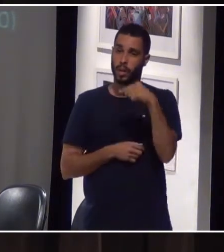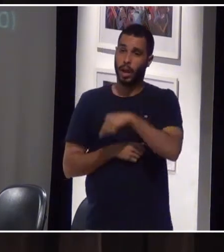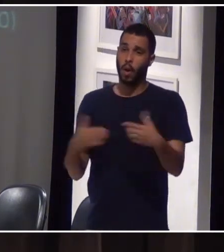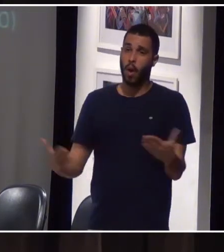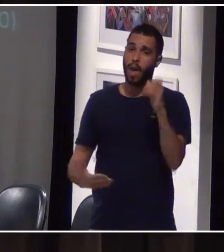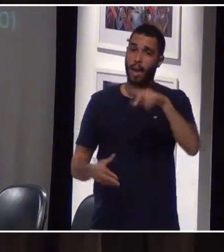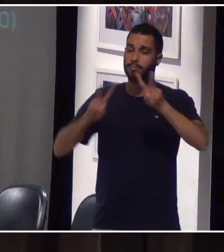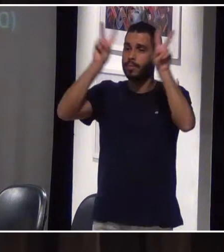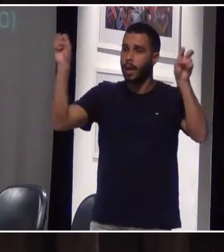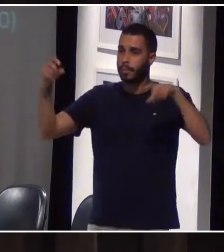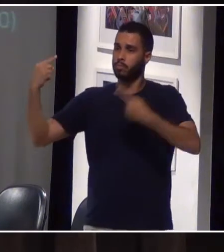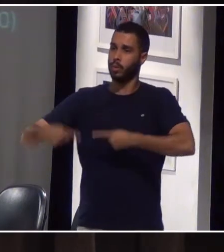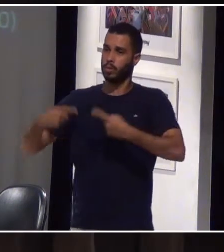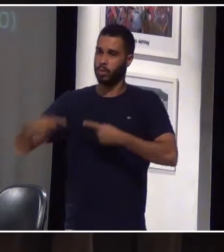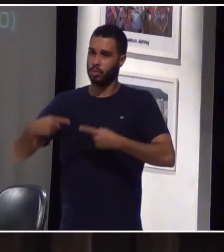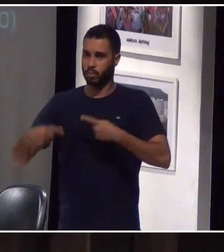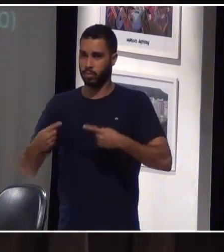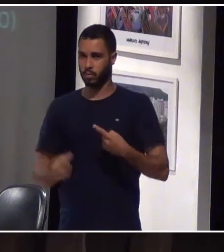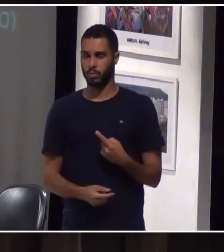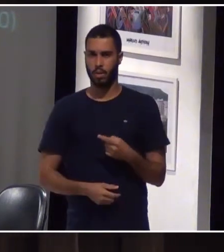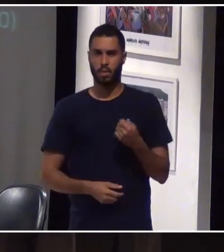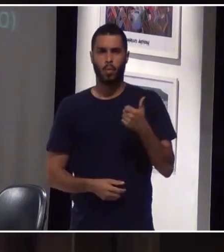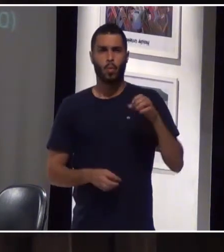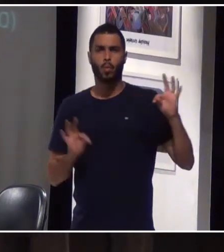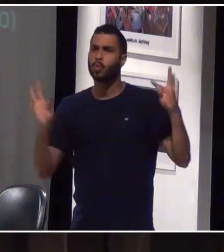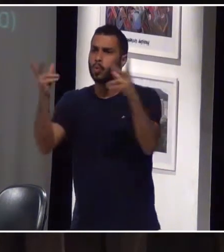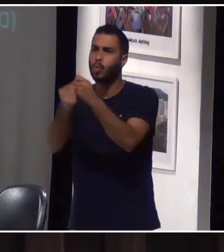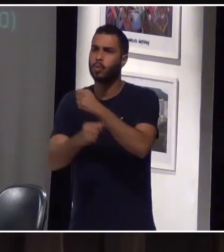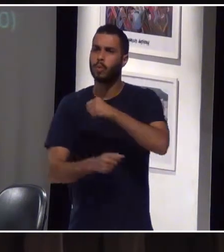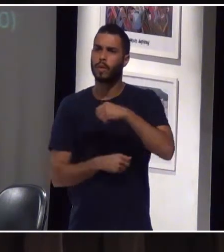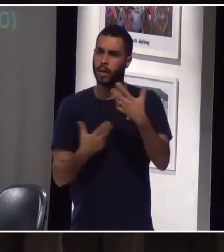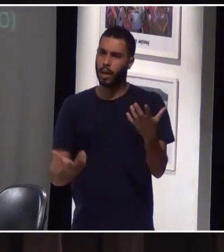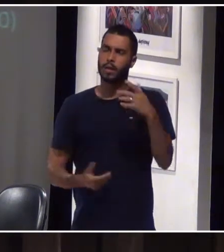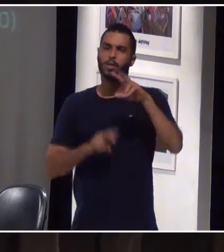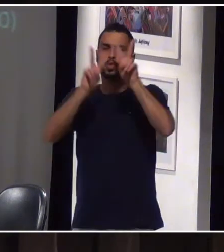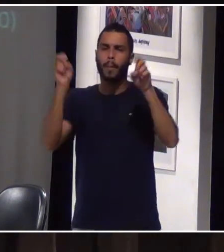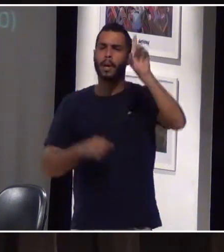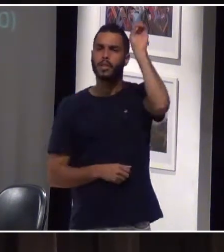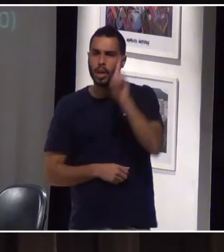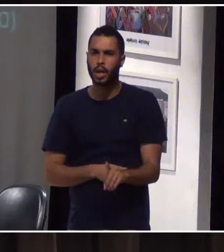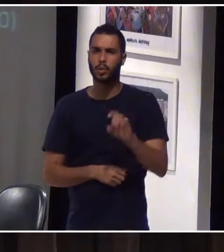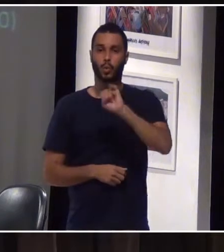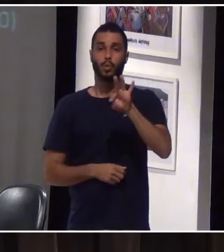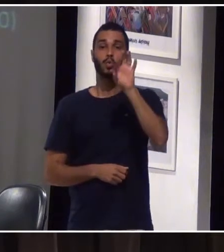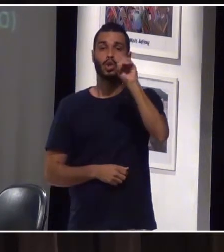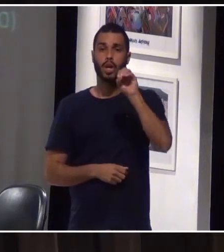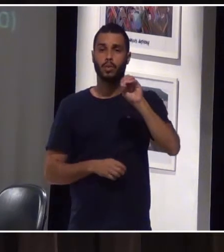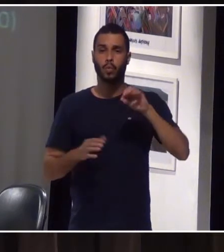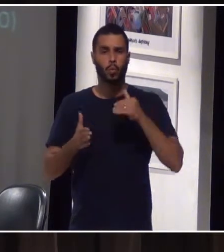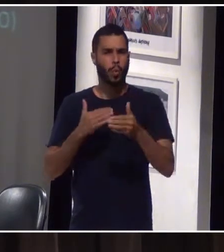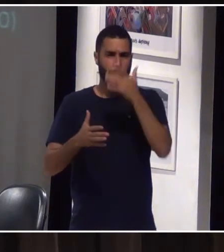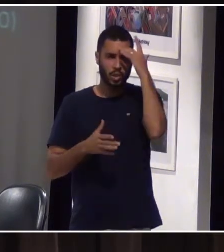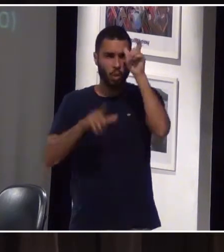das políticas. Quase todas elas argumentam pela ordem do direito, que todos os sujeitos têm direito de estar na